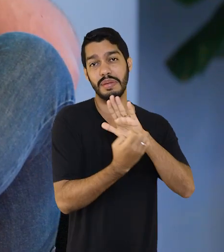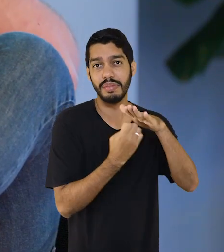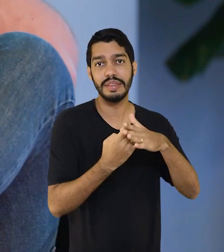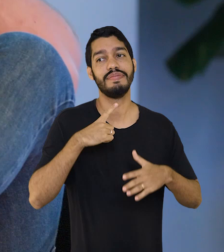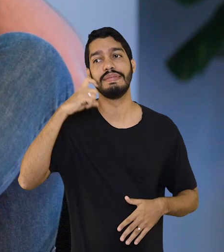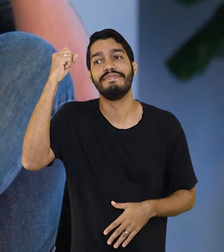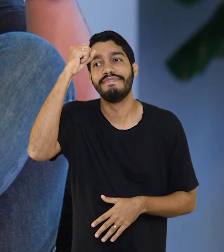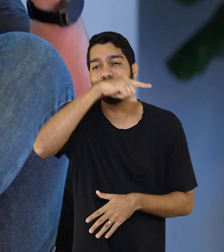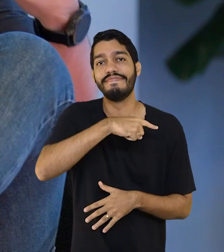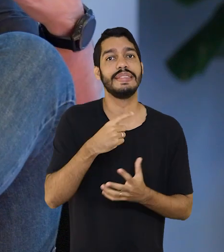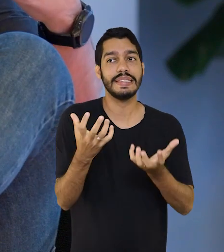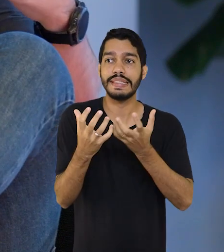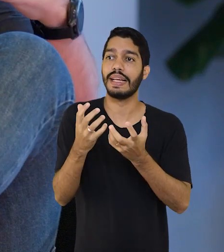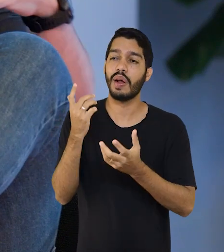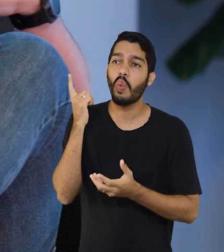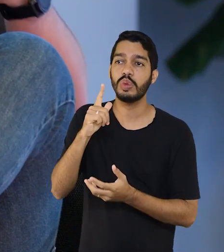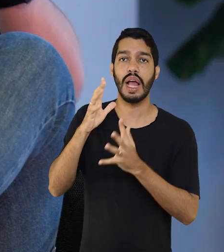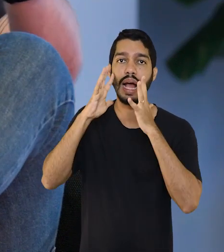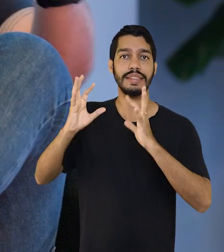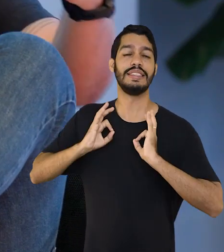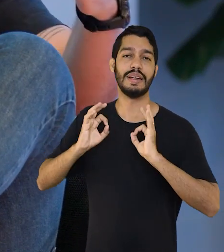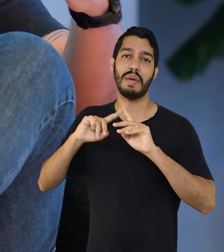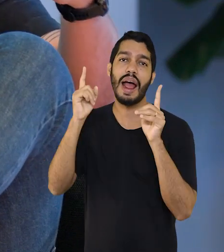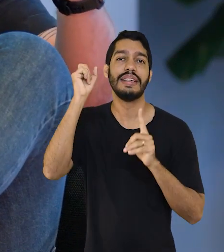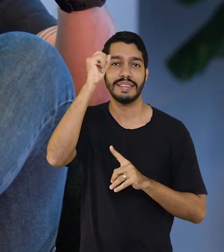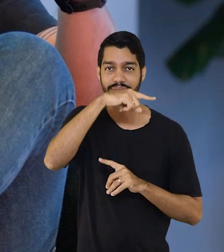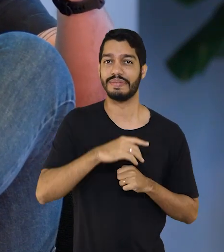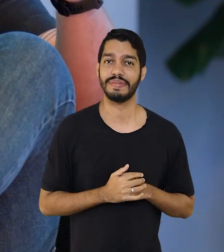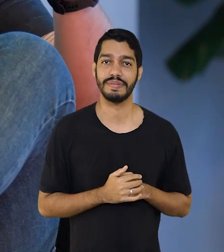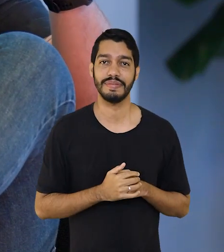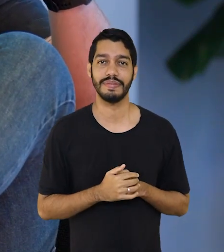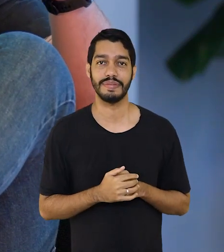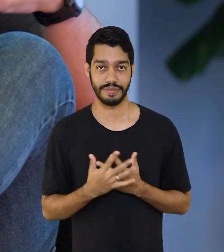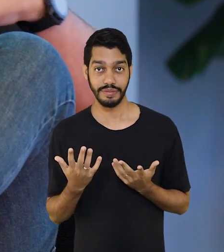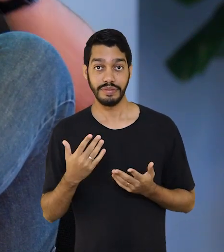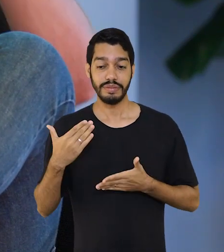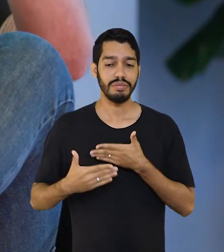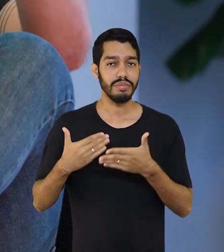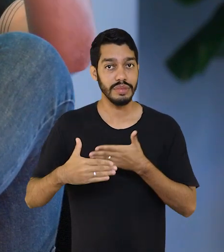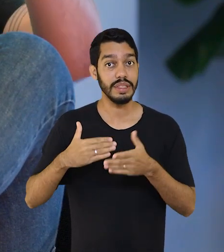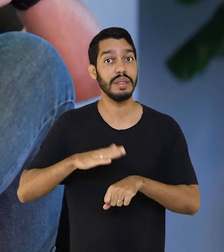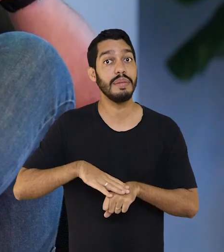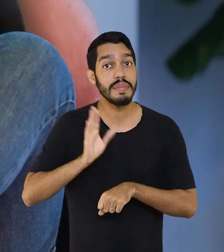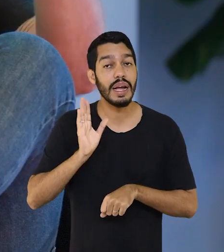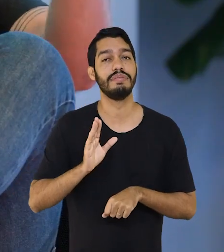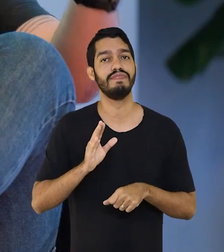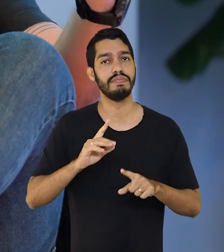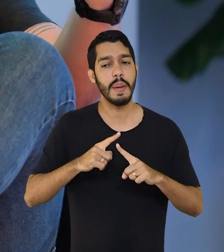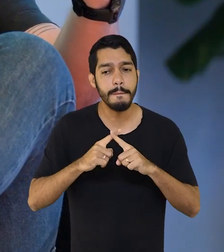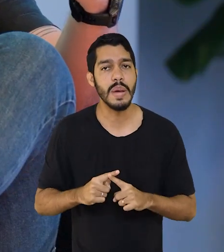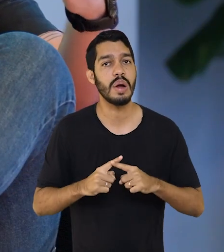das pessoas. Enfim, então a nossa visão é que esse cenário ele vai ser cada vez mais competitivo,